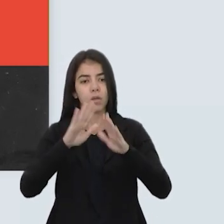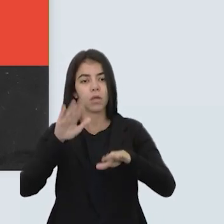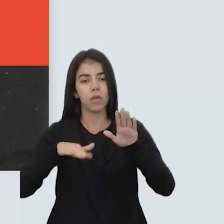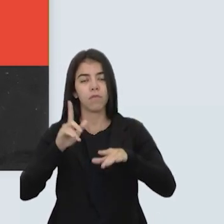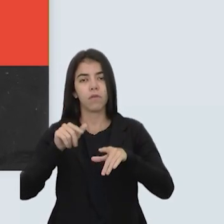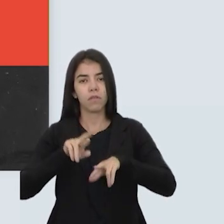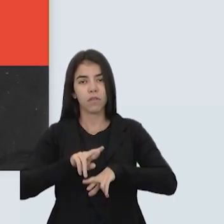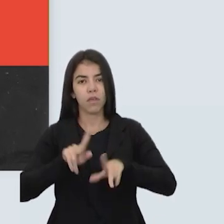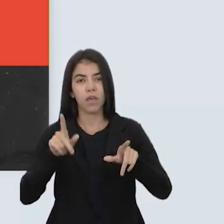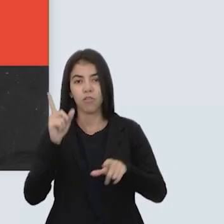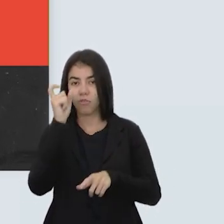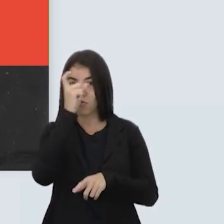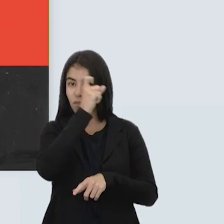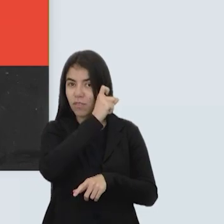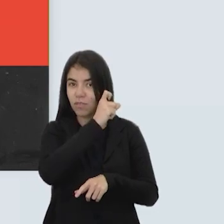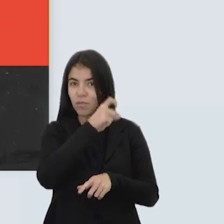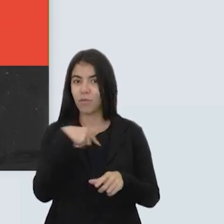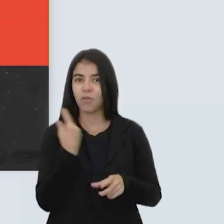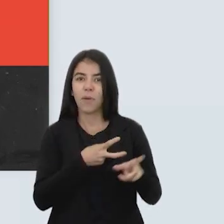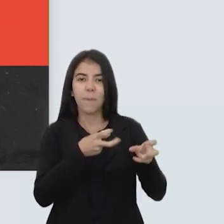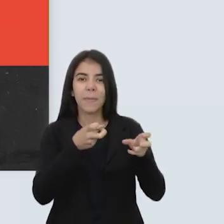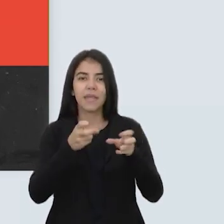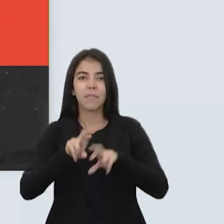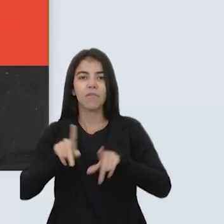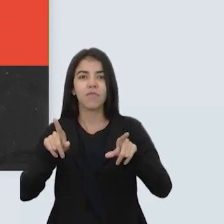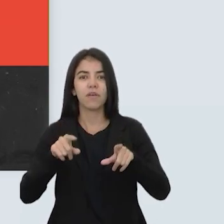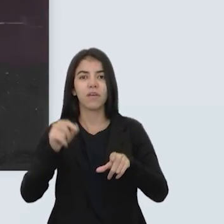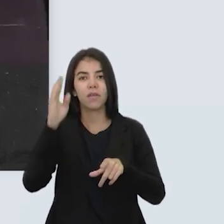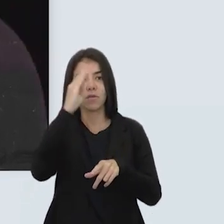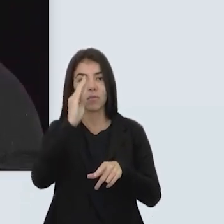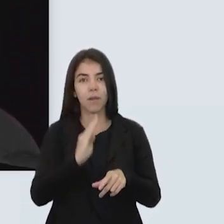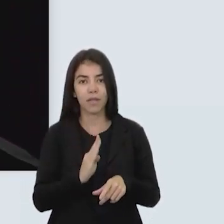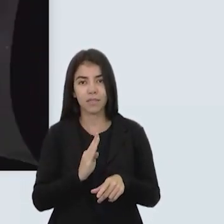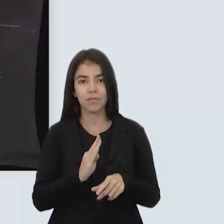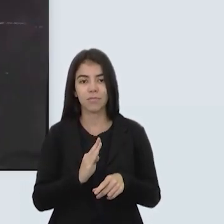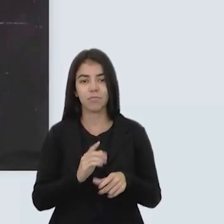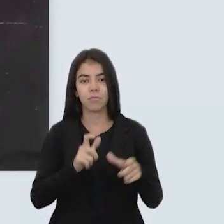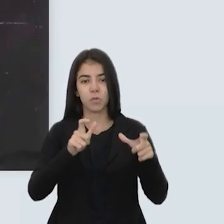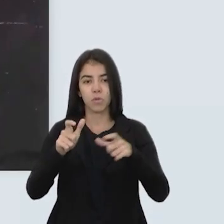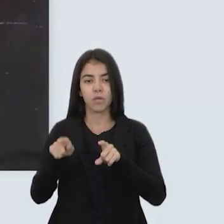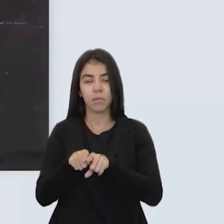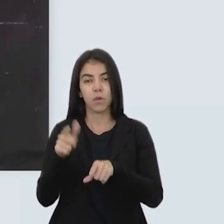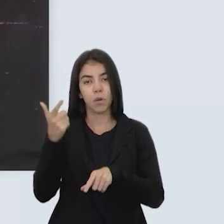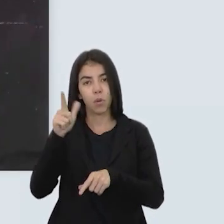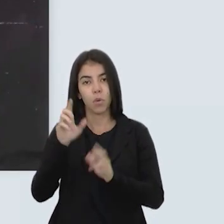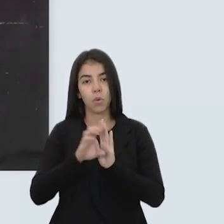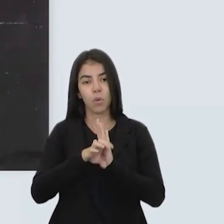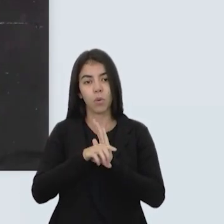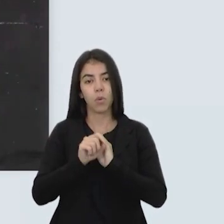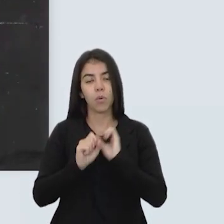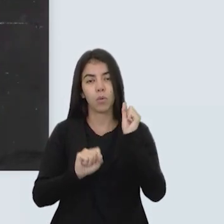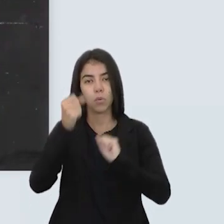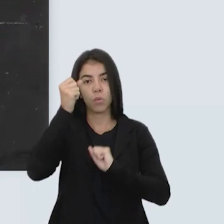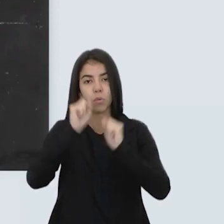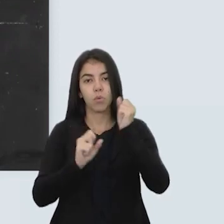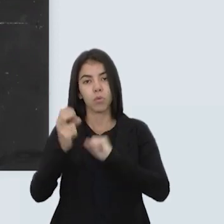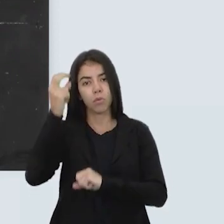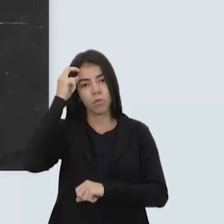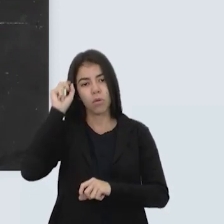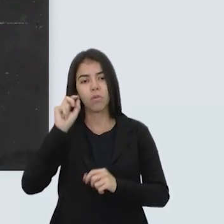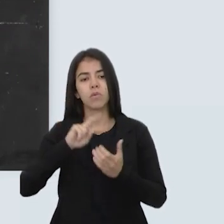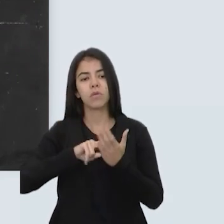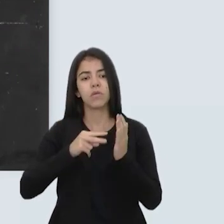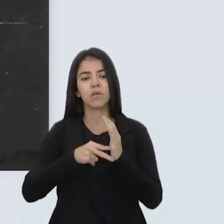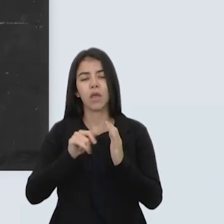é difícil diferenciar essas cidades de qualquer região aqui do Brasil. Outro conceito importante é o de indústria cultural. Mas o que é isso? Seria